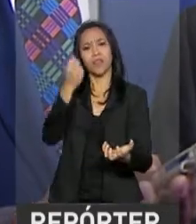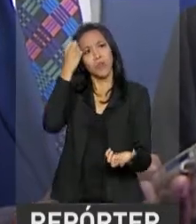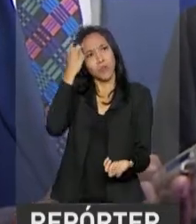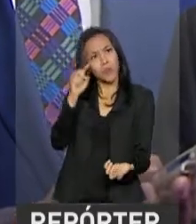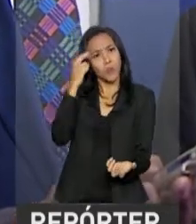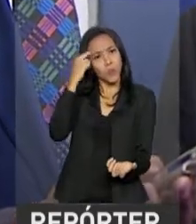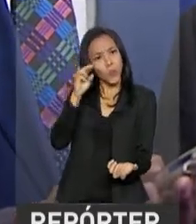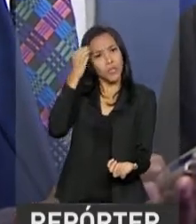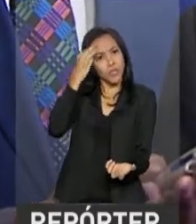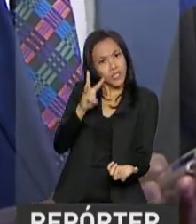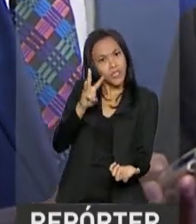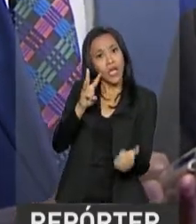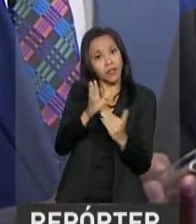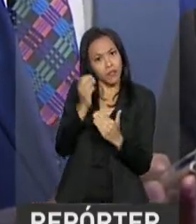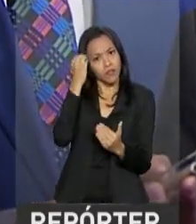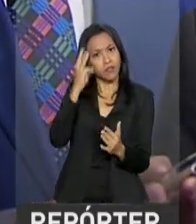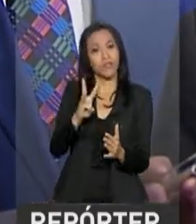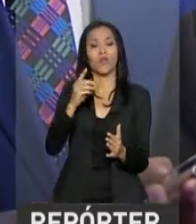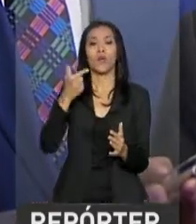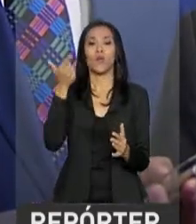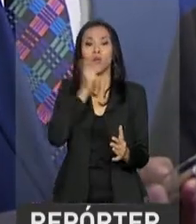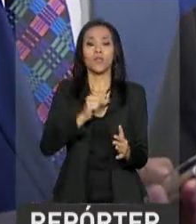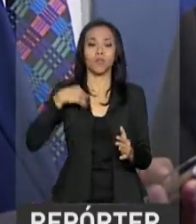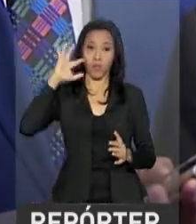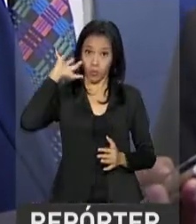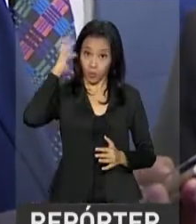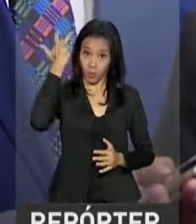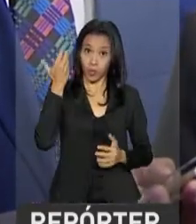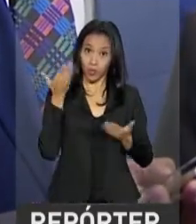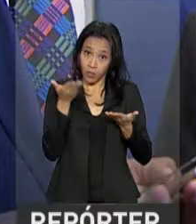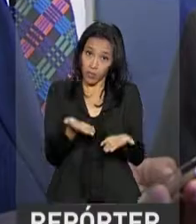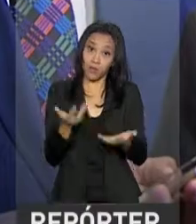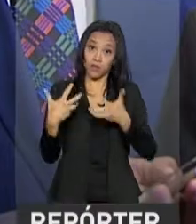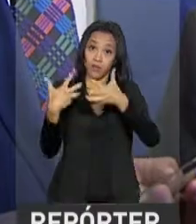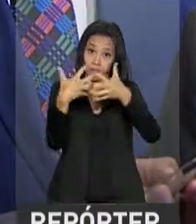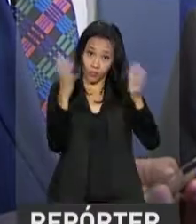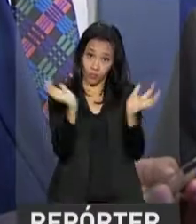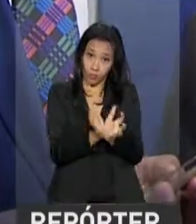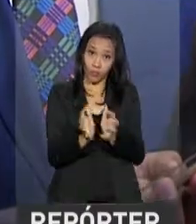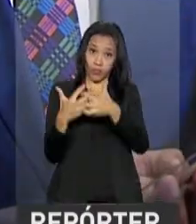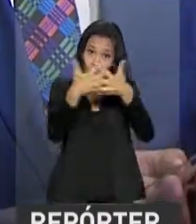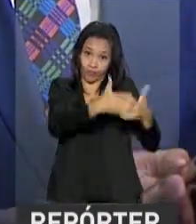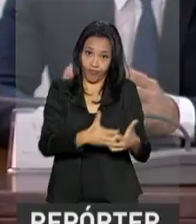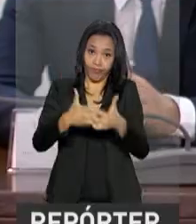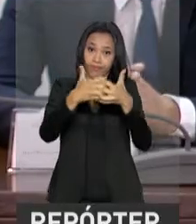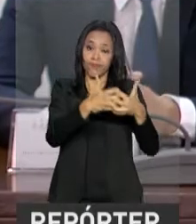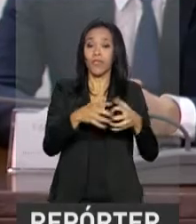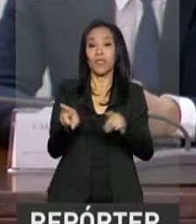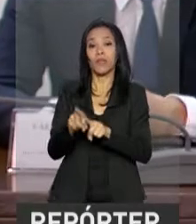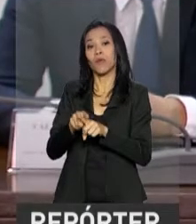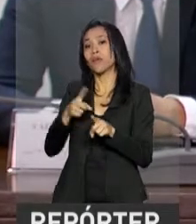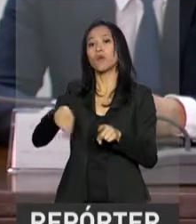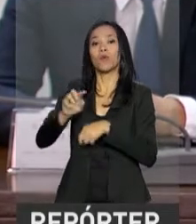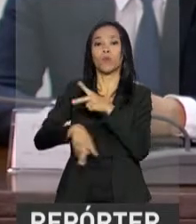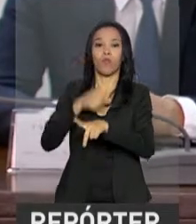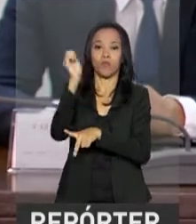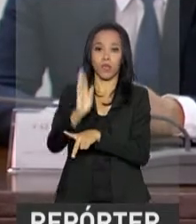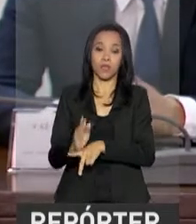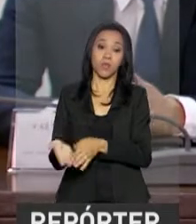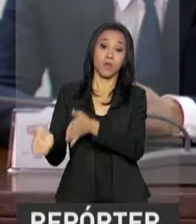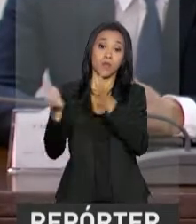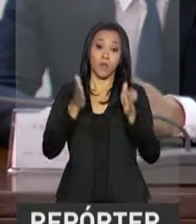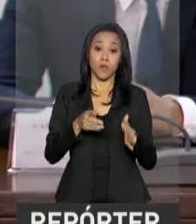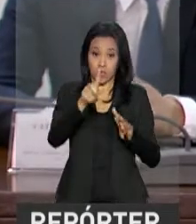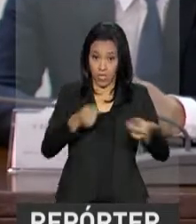nós possamos encontrar uma solução satisfatória para os caminhoneiros e para o povo brasileiro sobre as negociações o